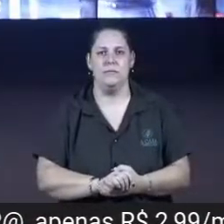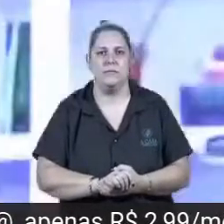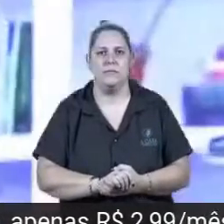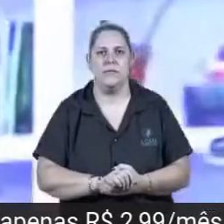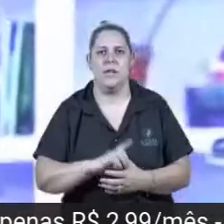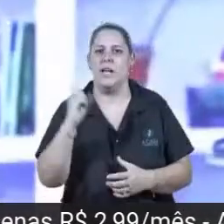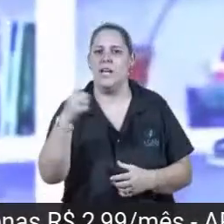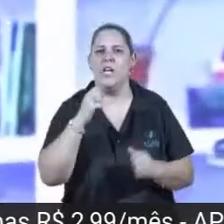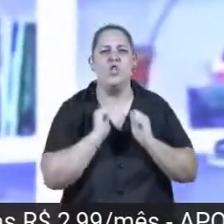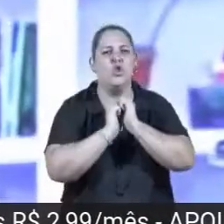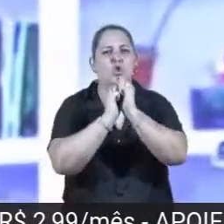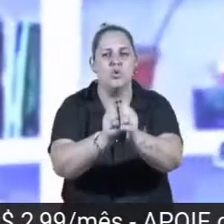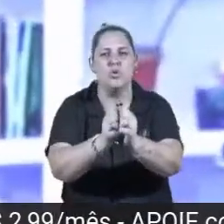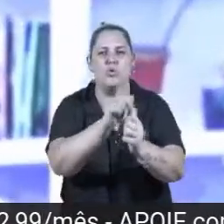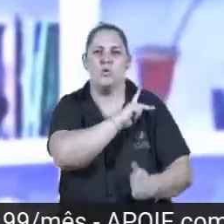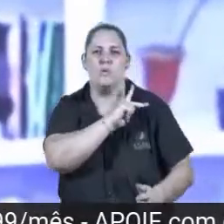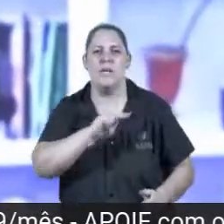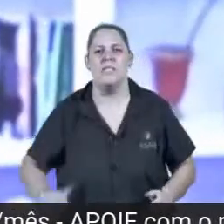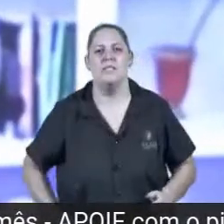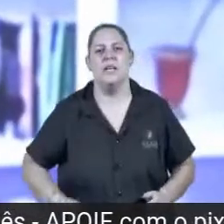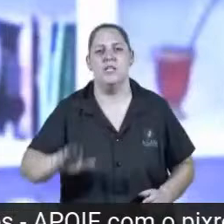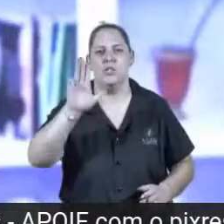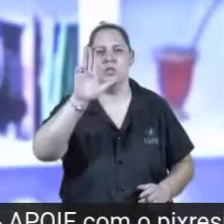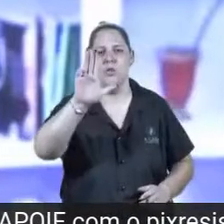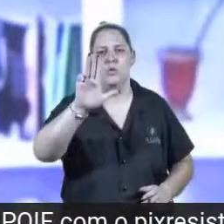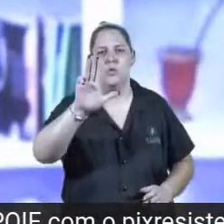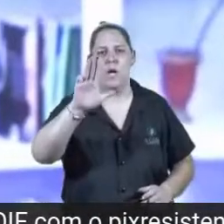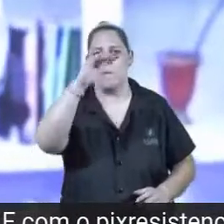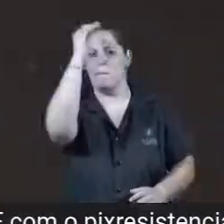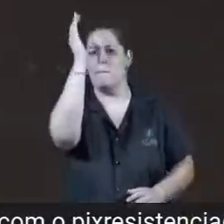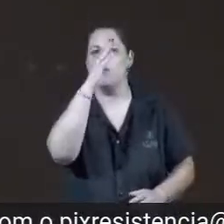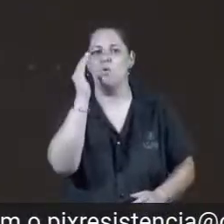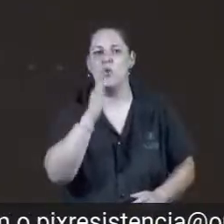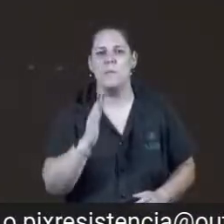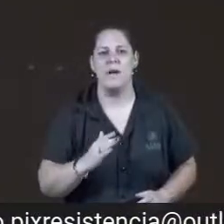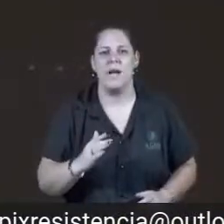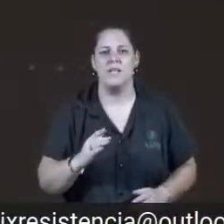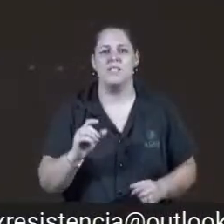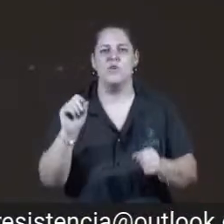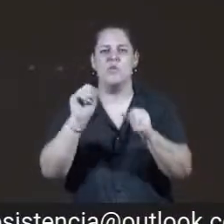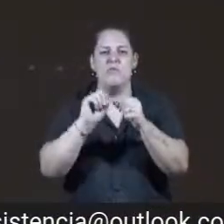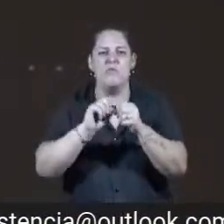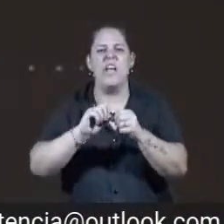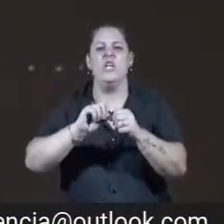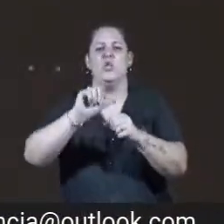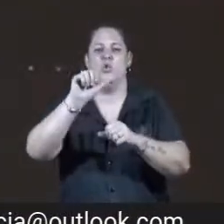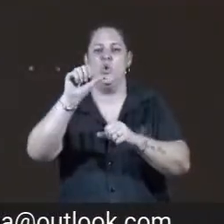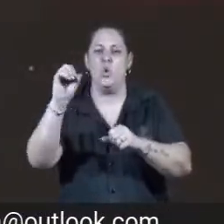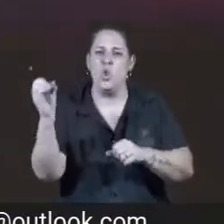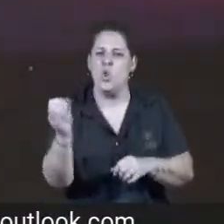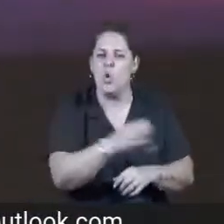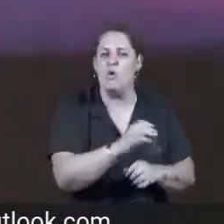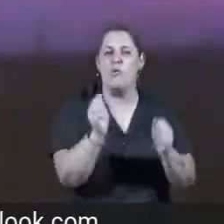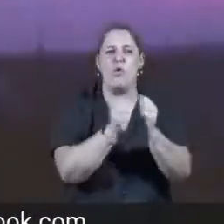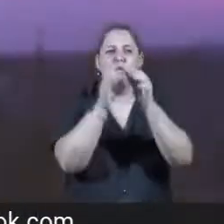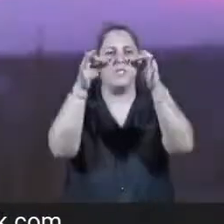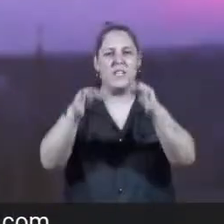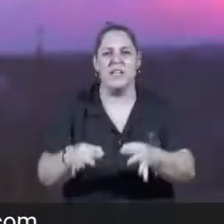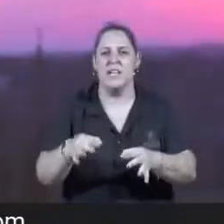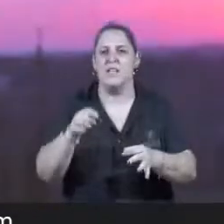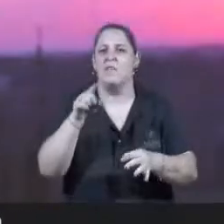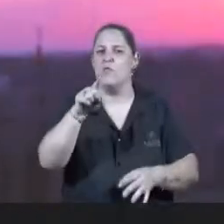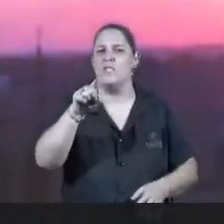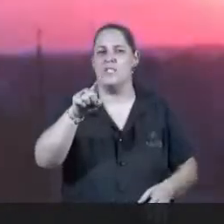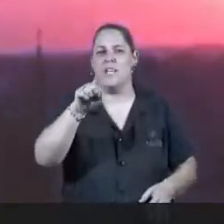Estamos juntos e juntas, presidente Lula, por um Brasil reconstruído e com certeza, com você liderando